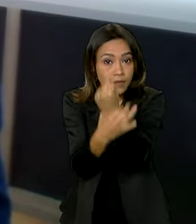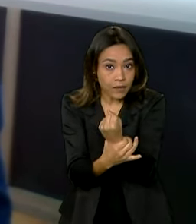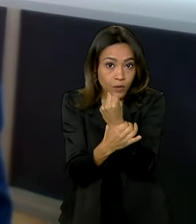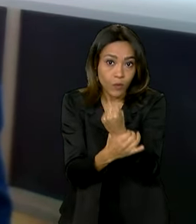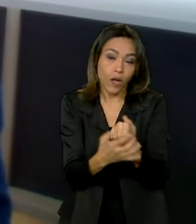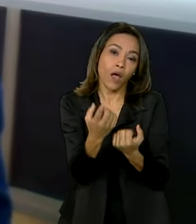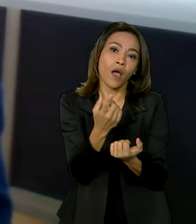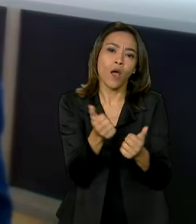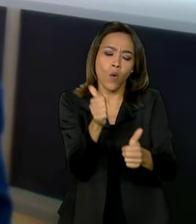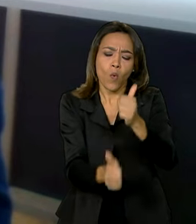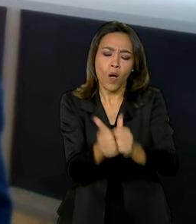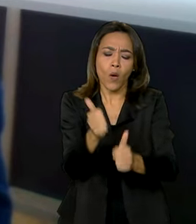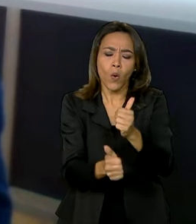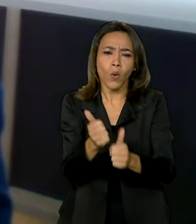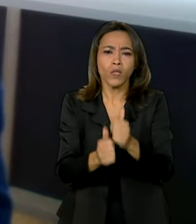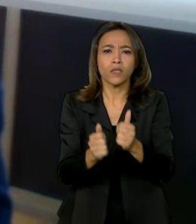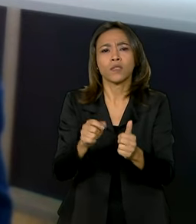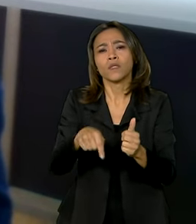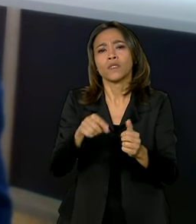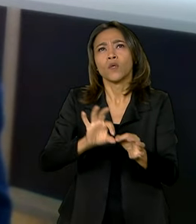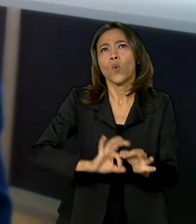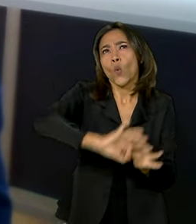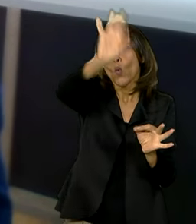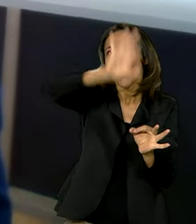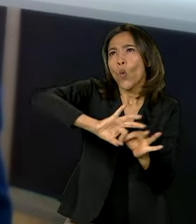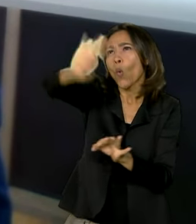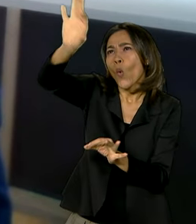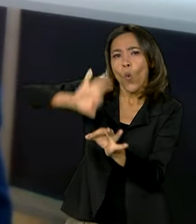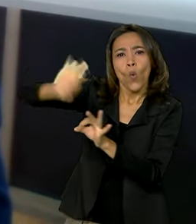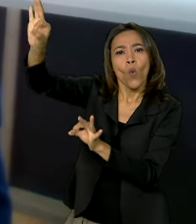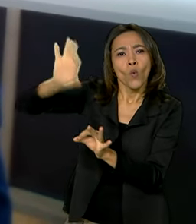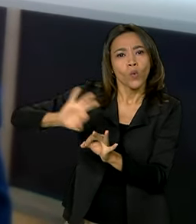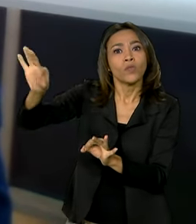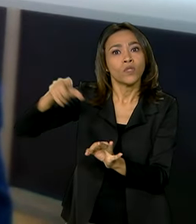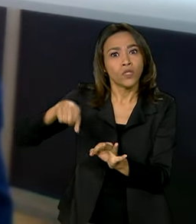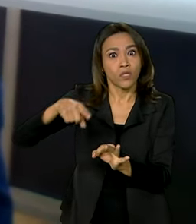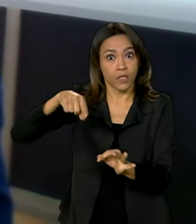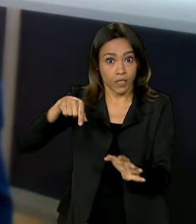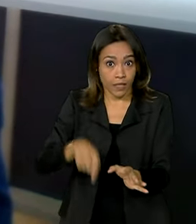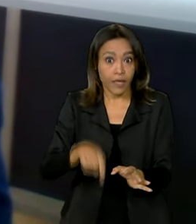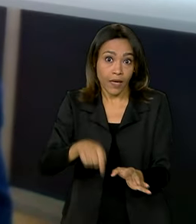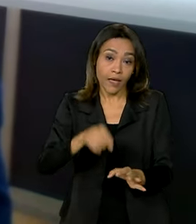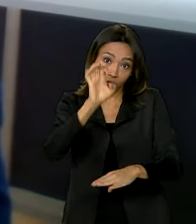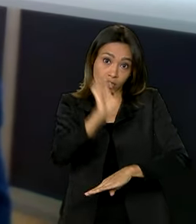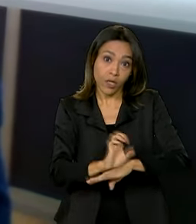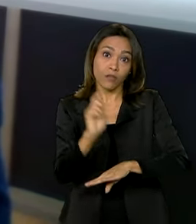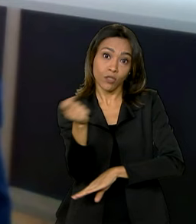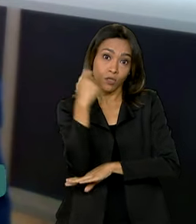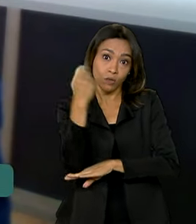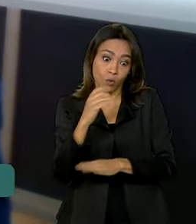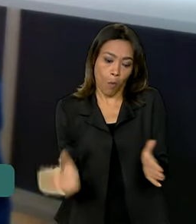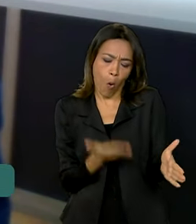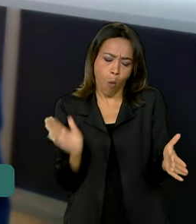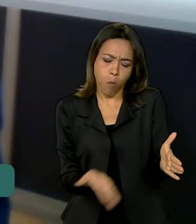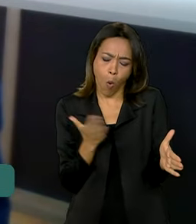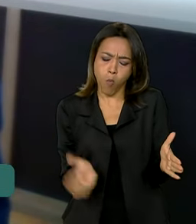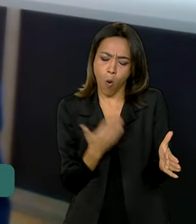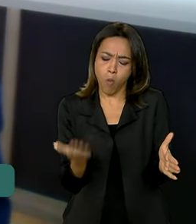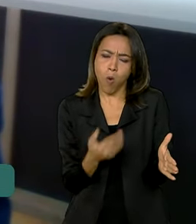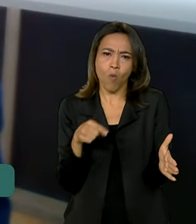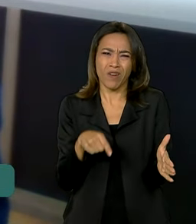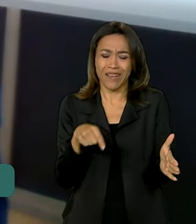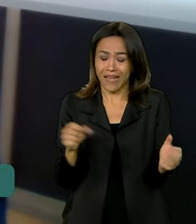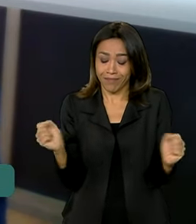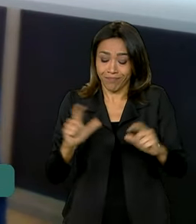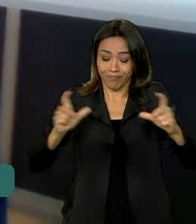regiões mais distantes da onde está a grande produção de arroz do Brasil que é no Rio Grande do Sul o Rio Grande do Sul na situação